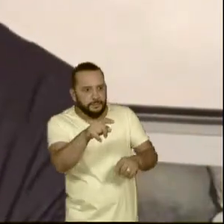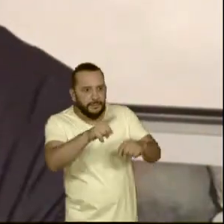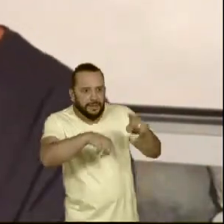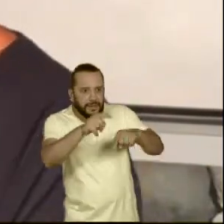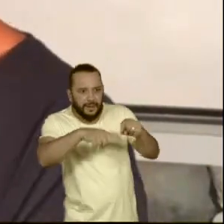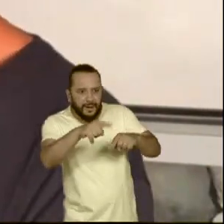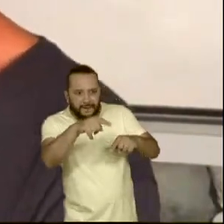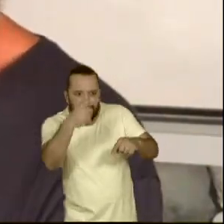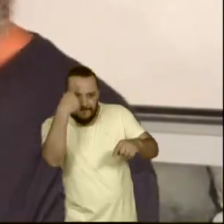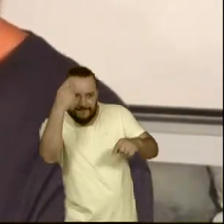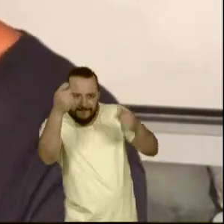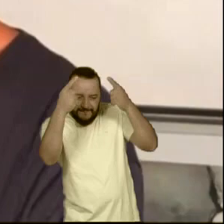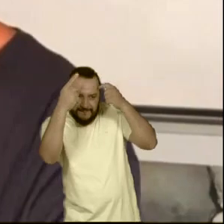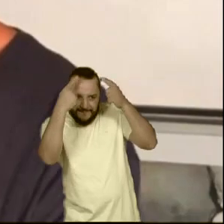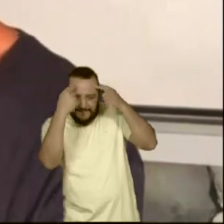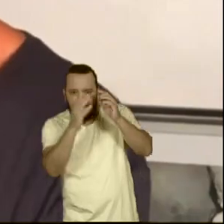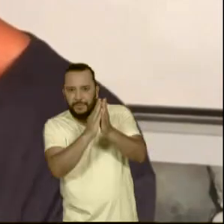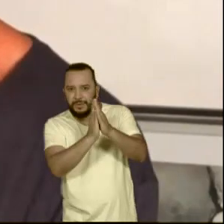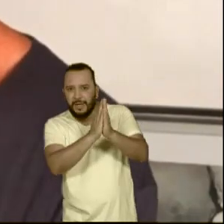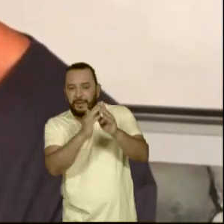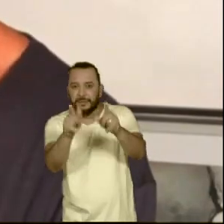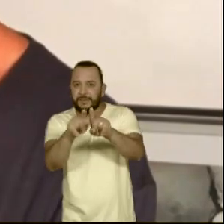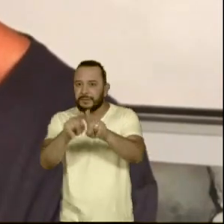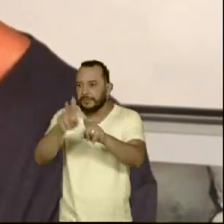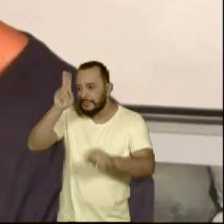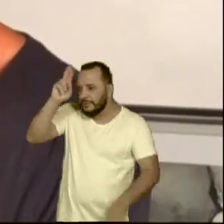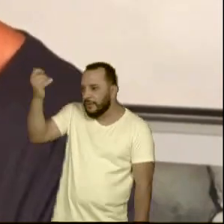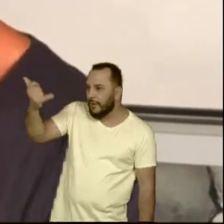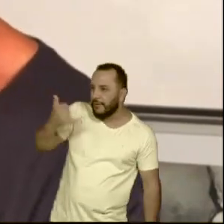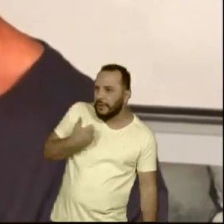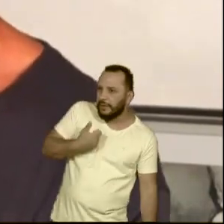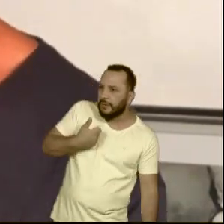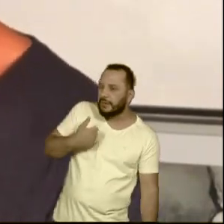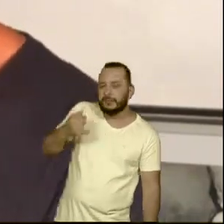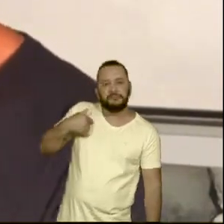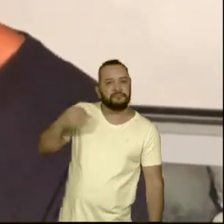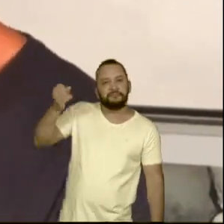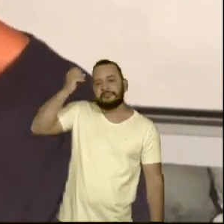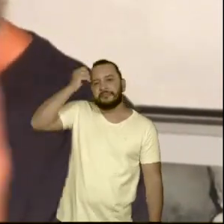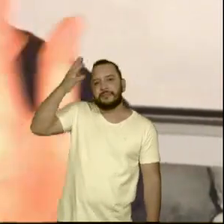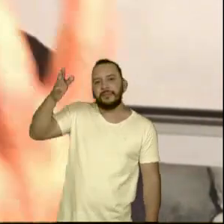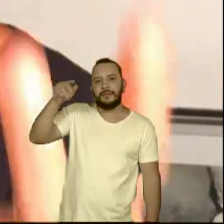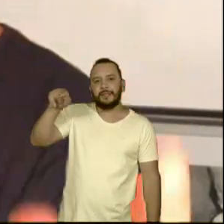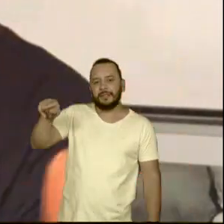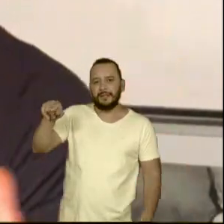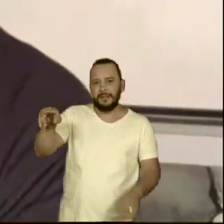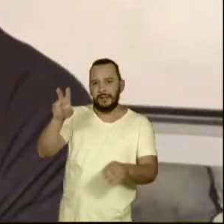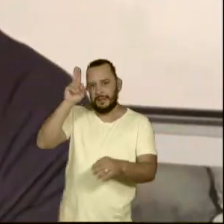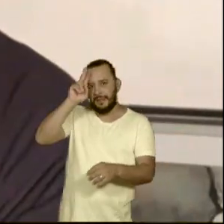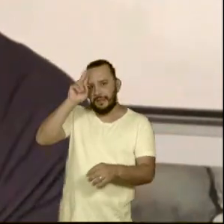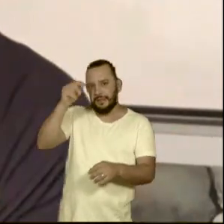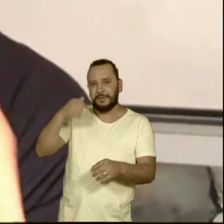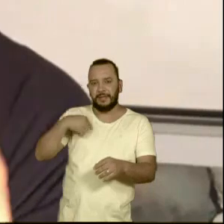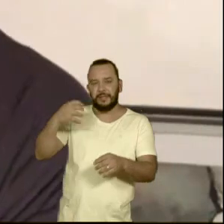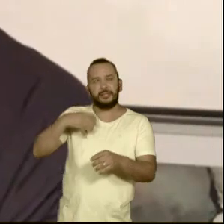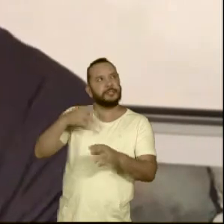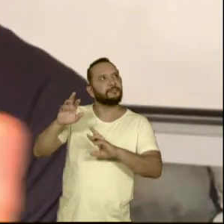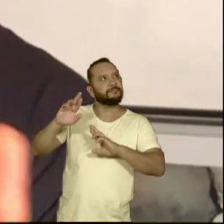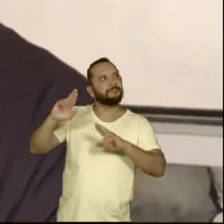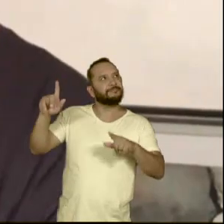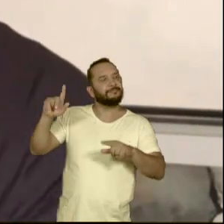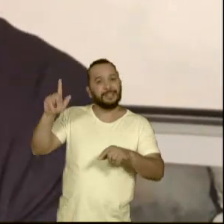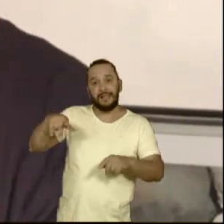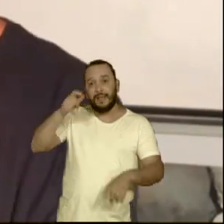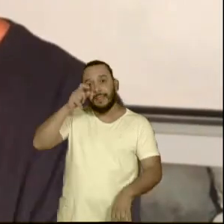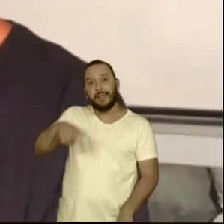coisa. Você ouviu uma história, às vezes, que na tua infância você nem lembra mais e você lembra dela de maneira torta, mas ela é uma história interessante,